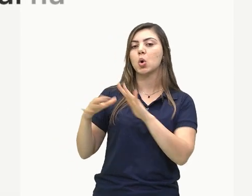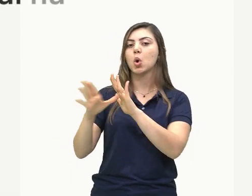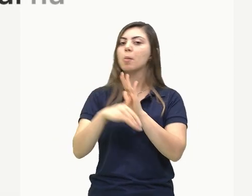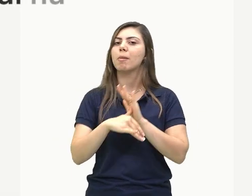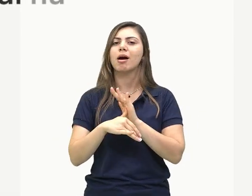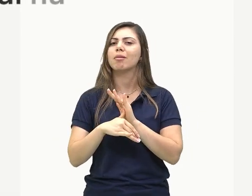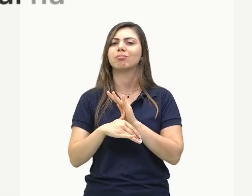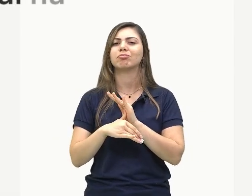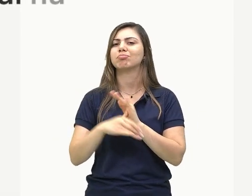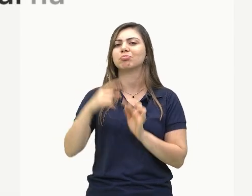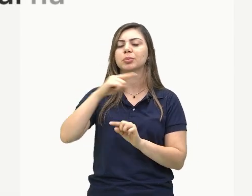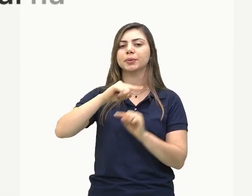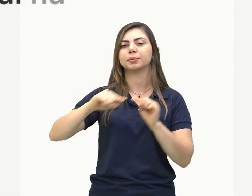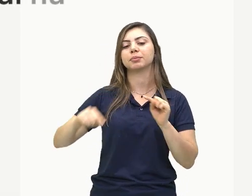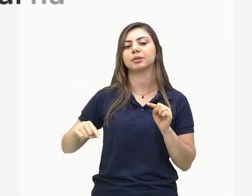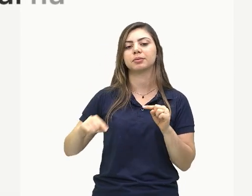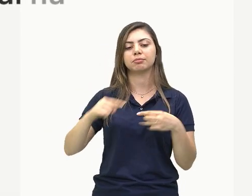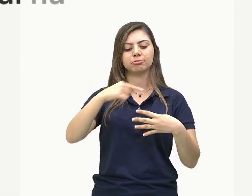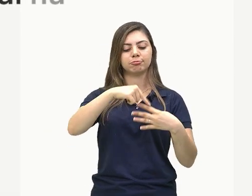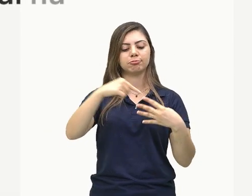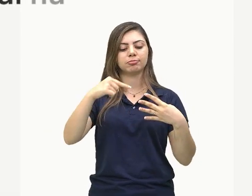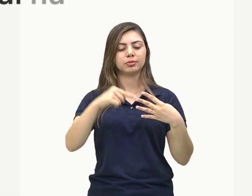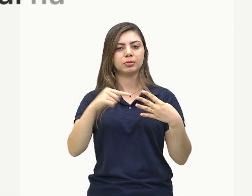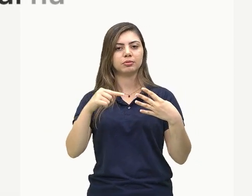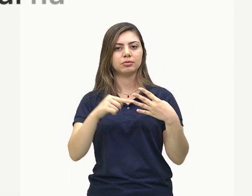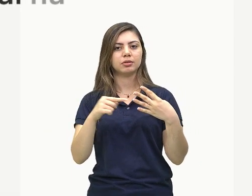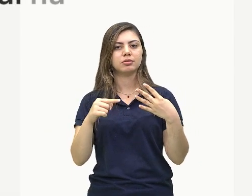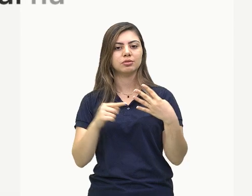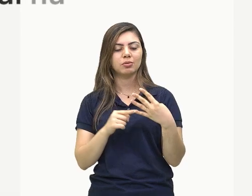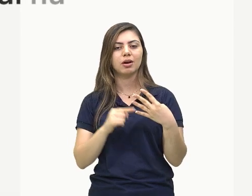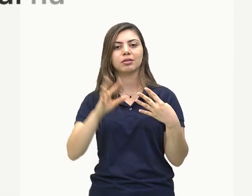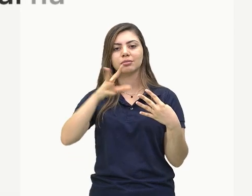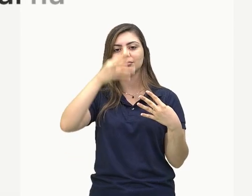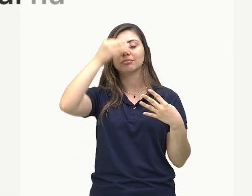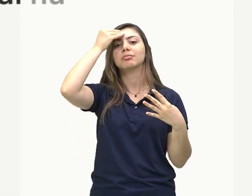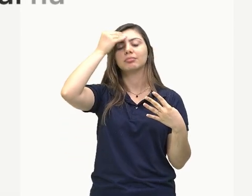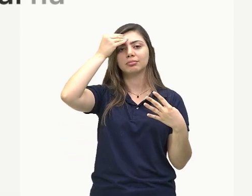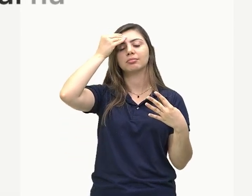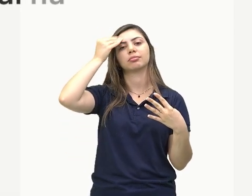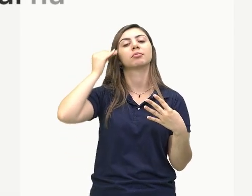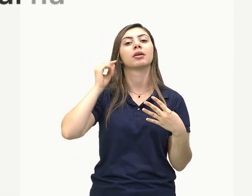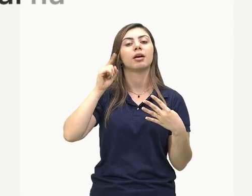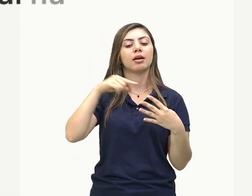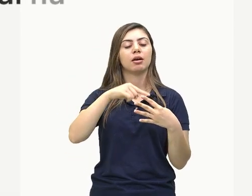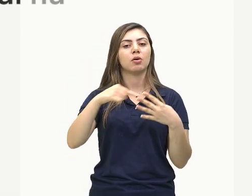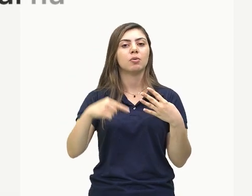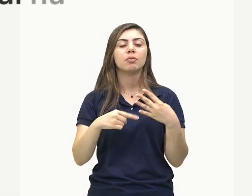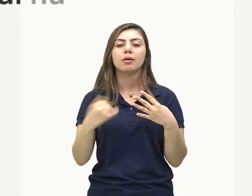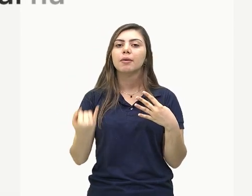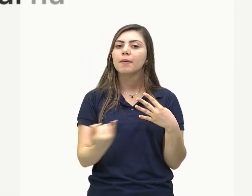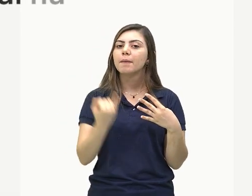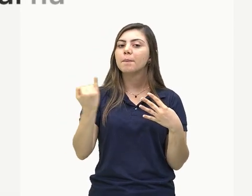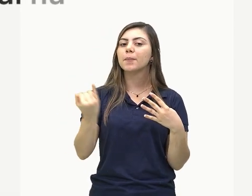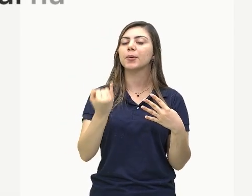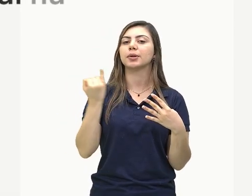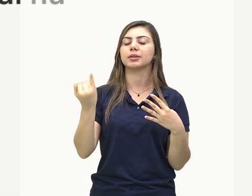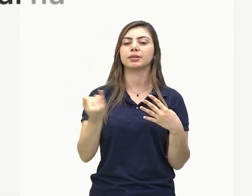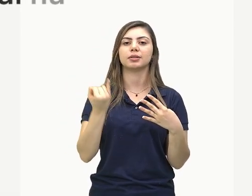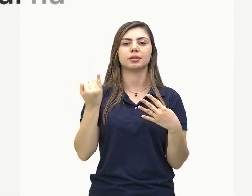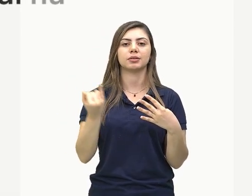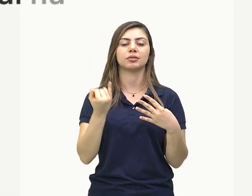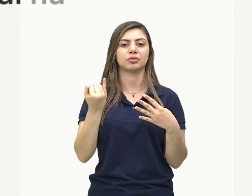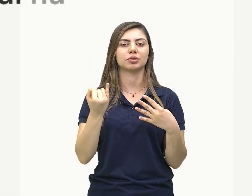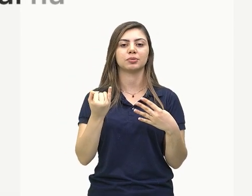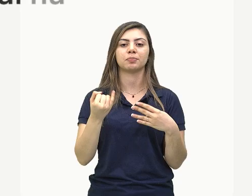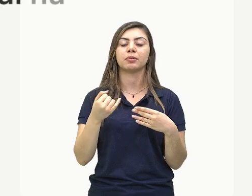alheios, ok? Então esses 4 elementos que são regras de ouro na ética